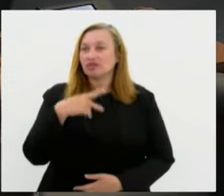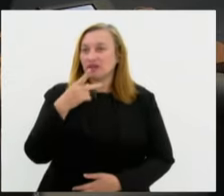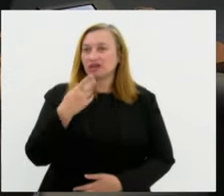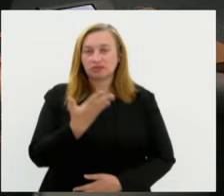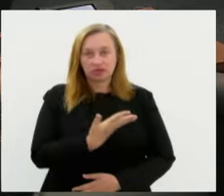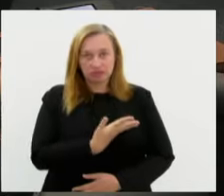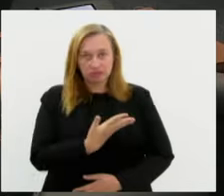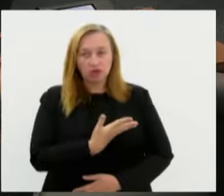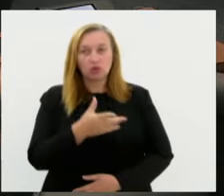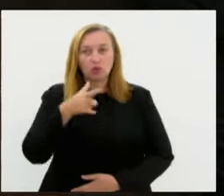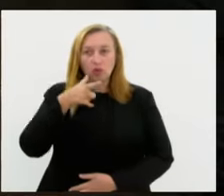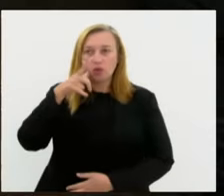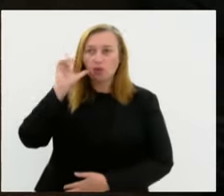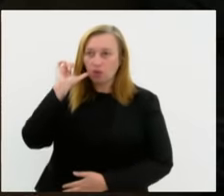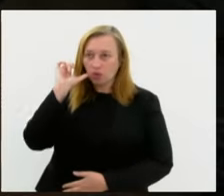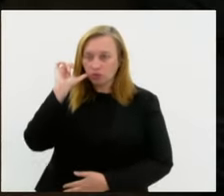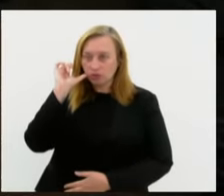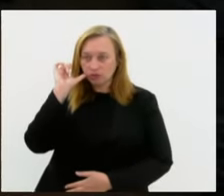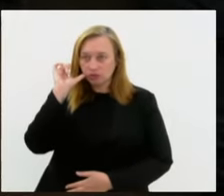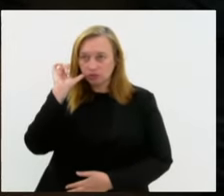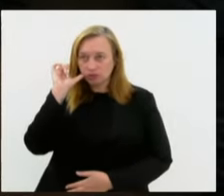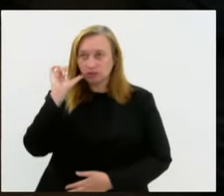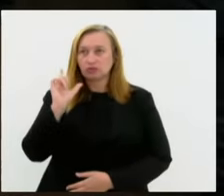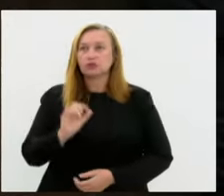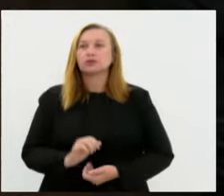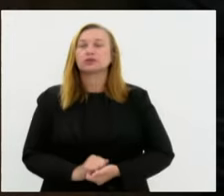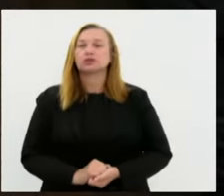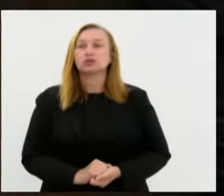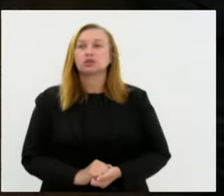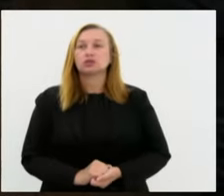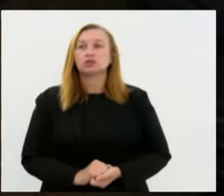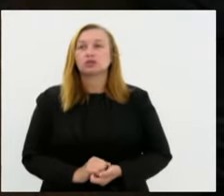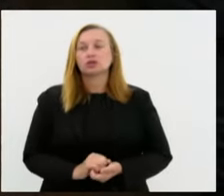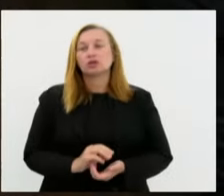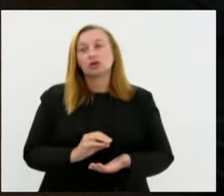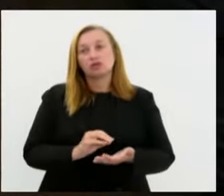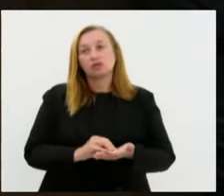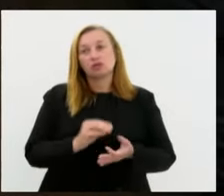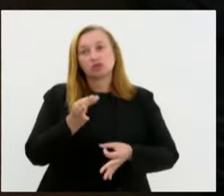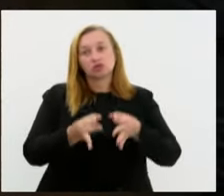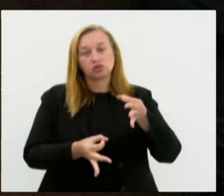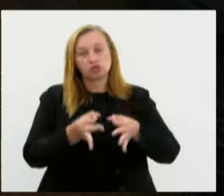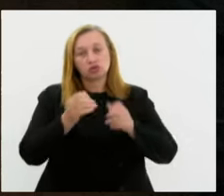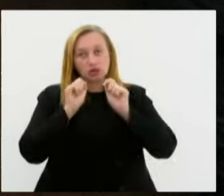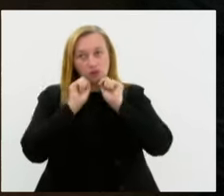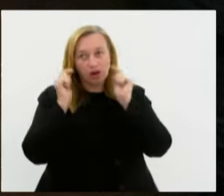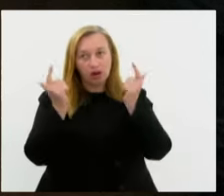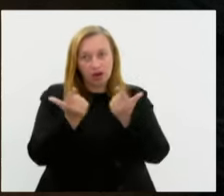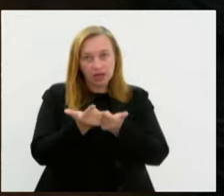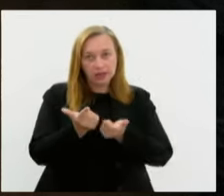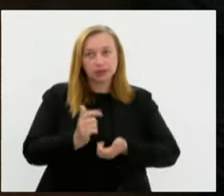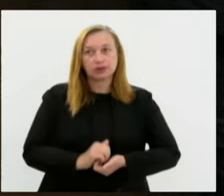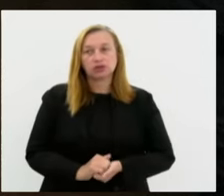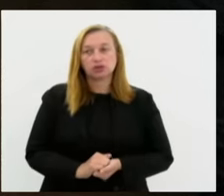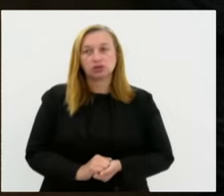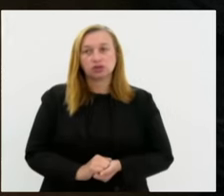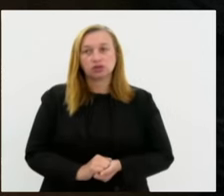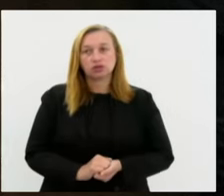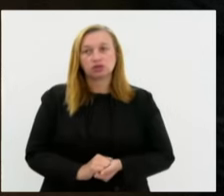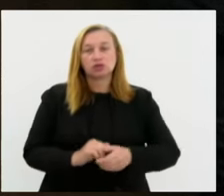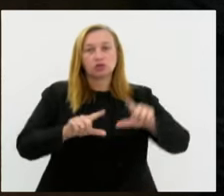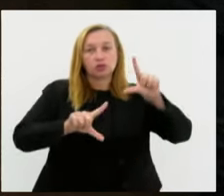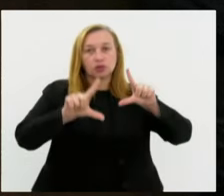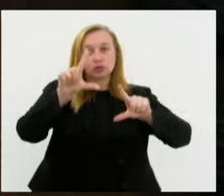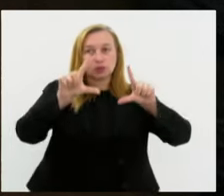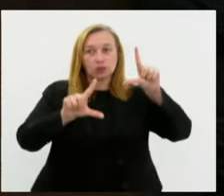companheiros, ontem foi cometida uma grave injustiça com a Assembleia Legislativa num grande veículo de